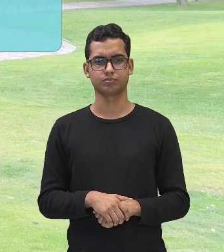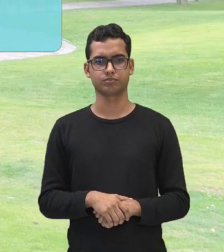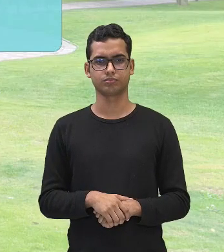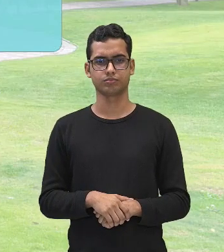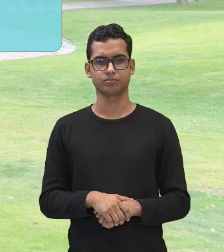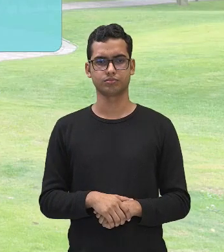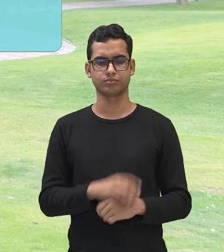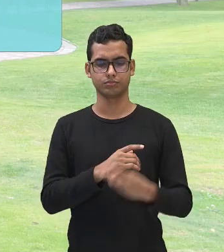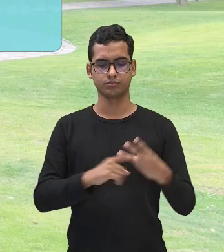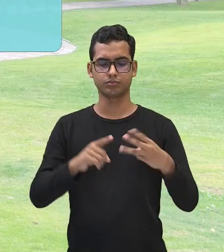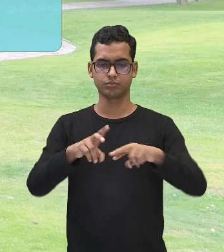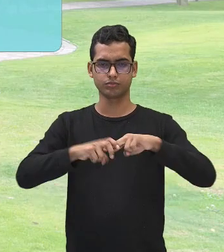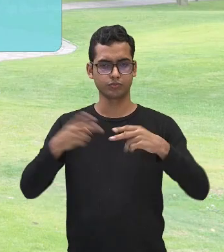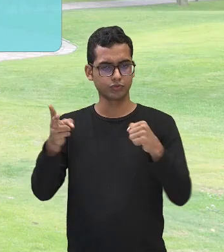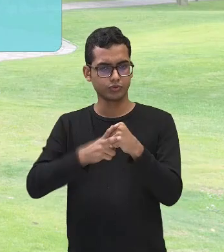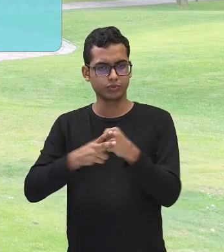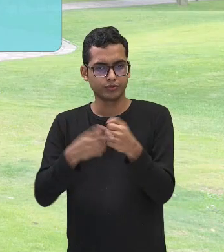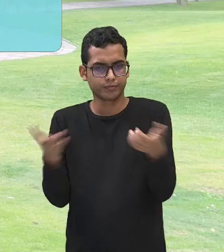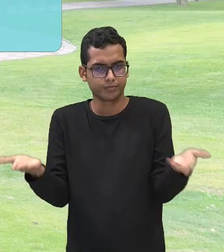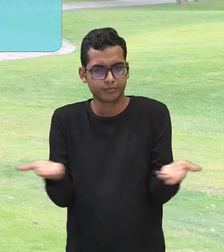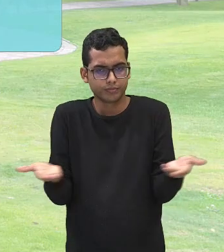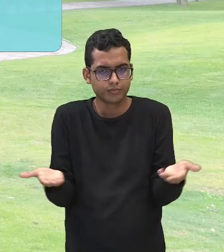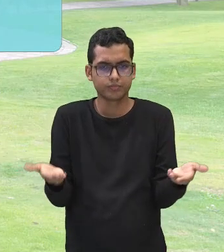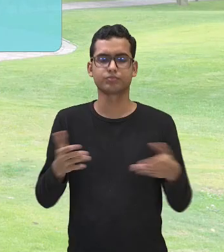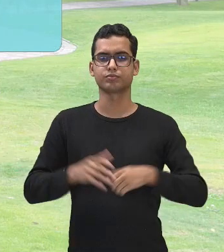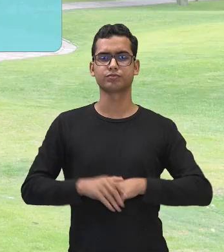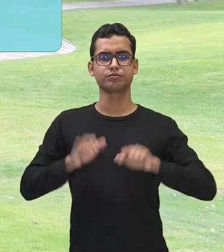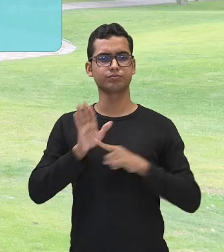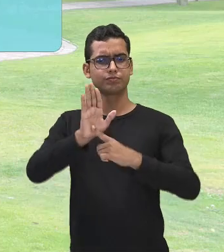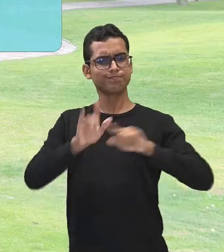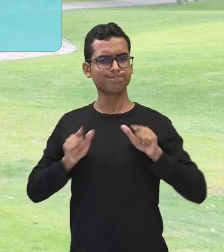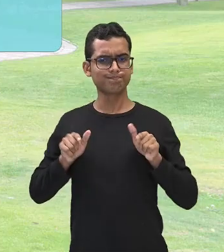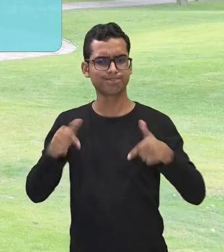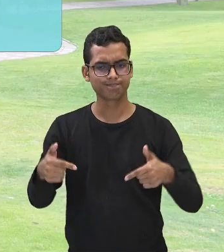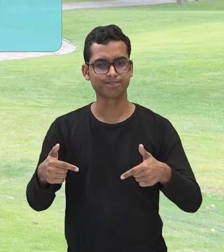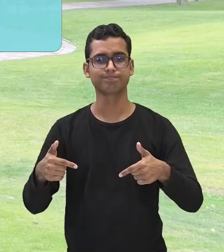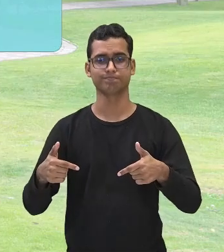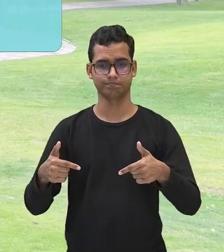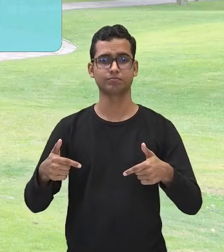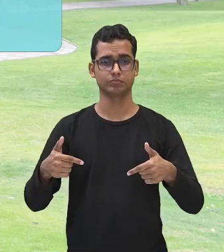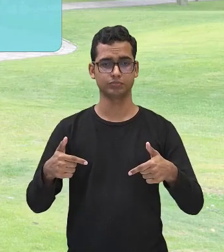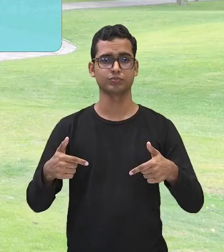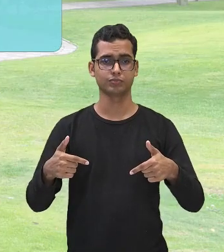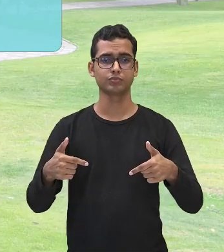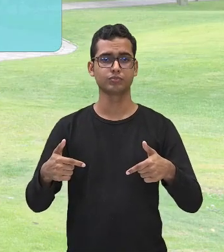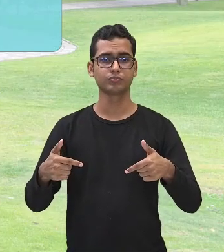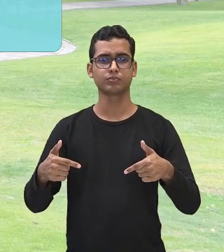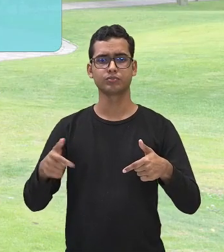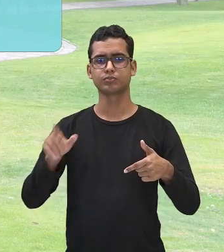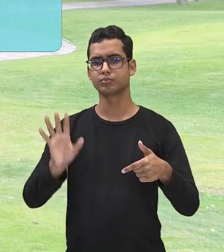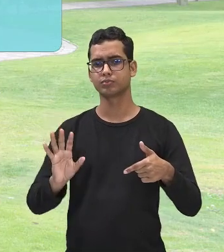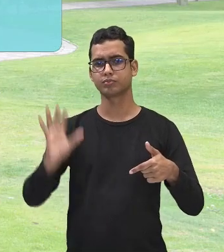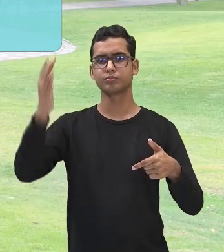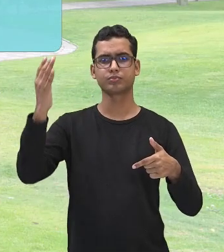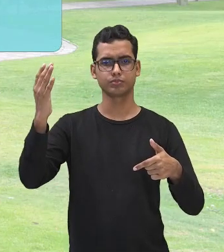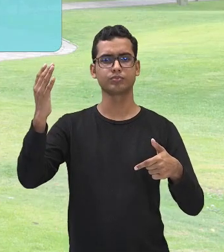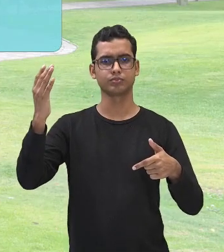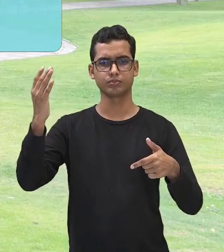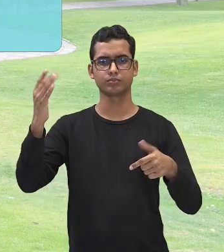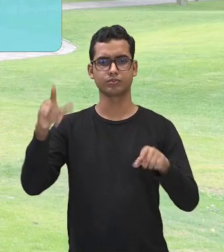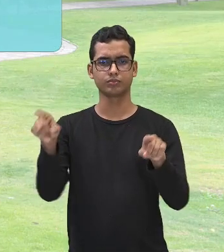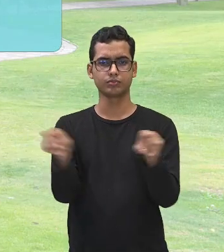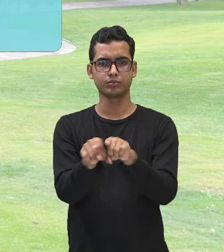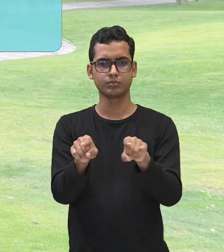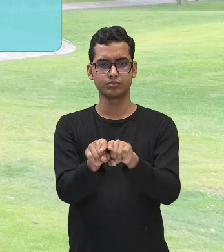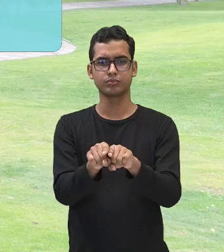de indicativo expressa uma ação que se realiza no momento que se abre. Então, se